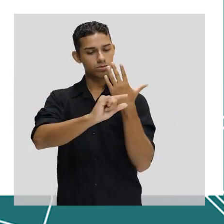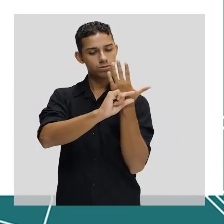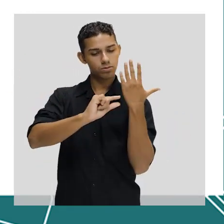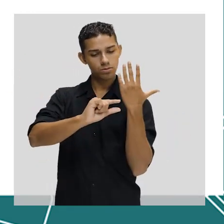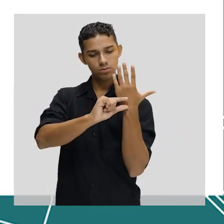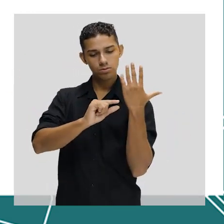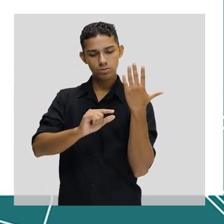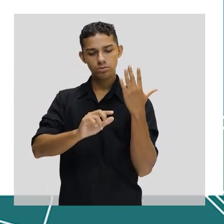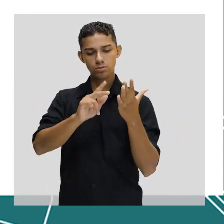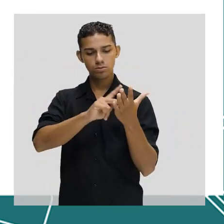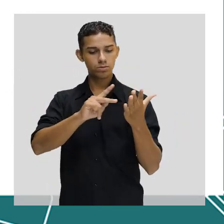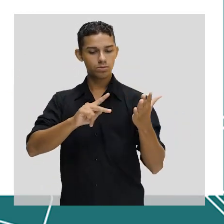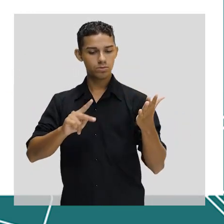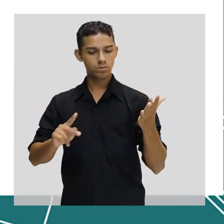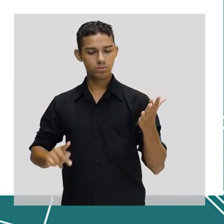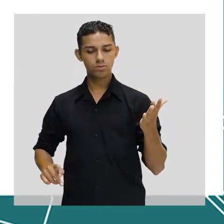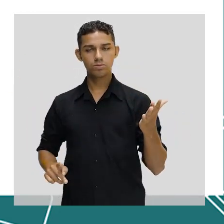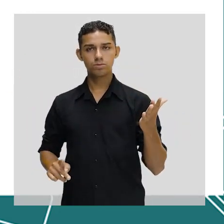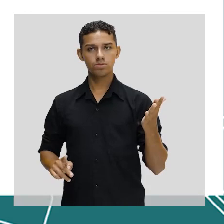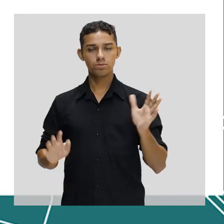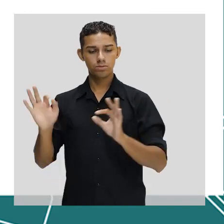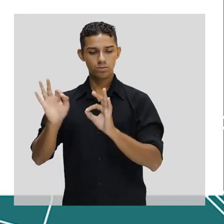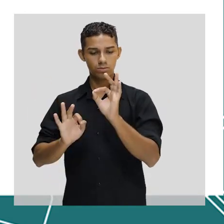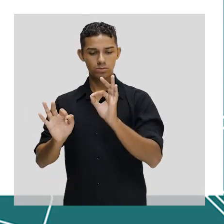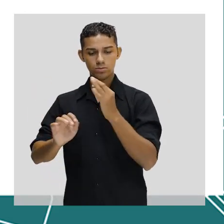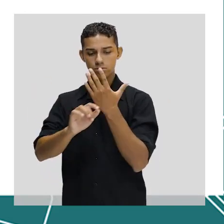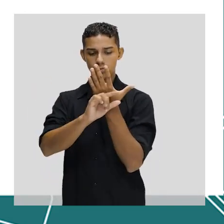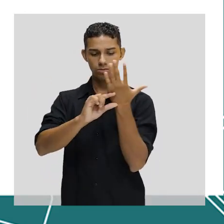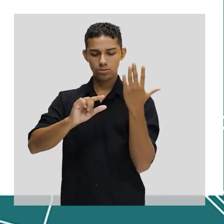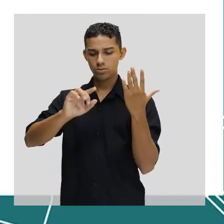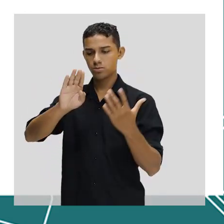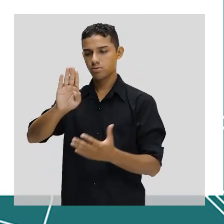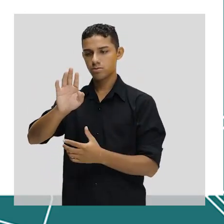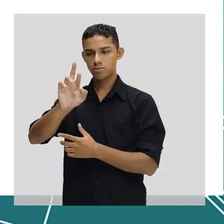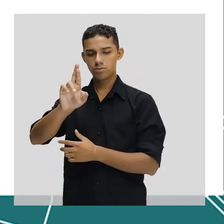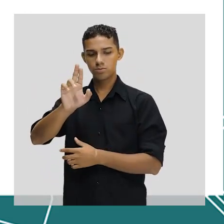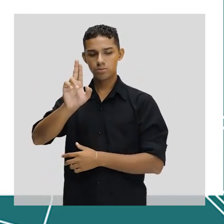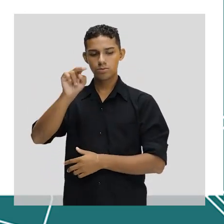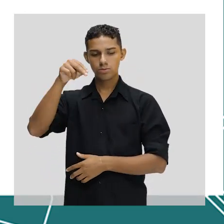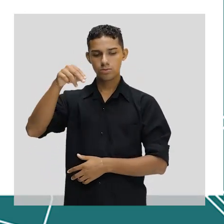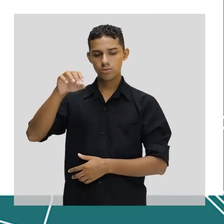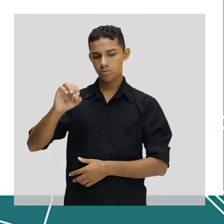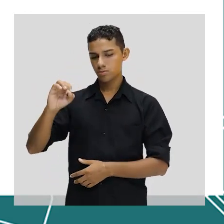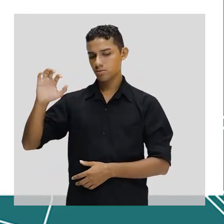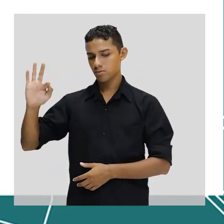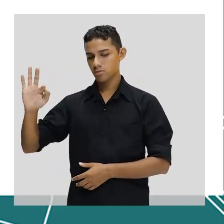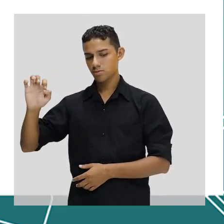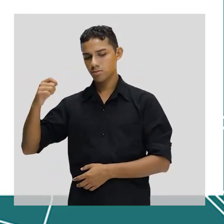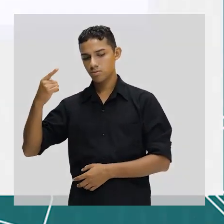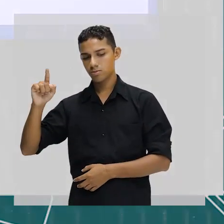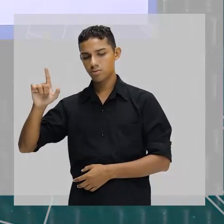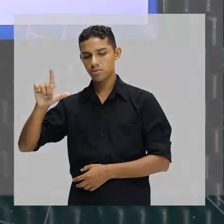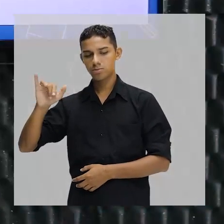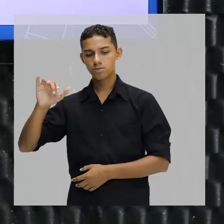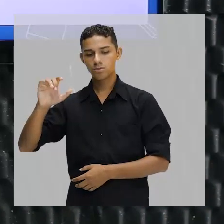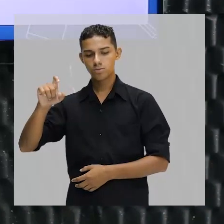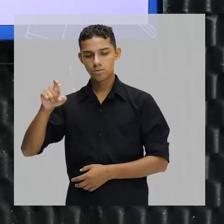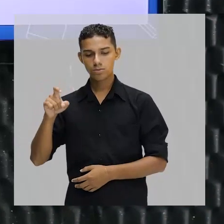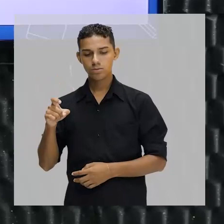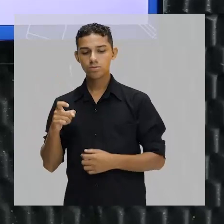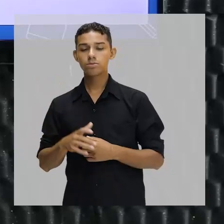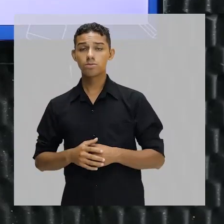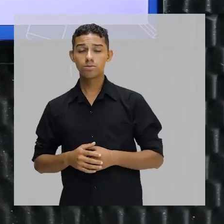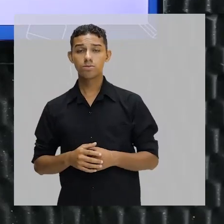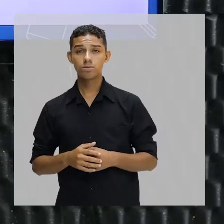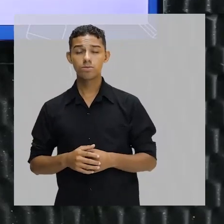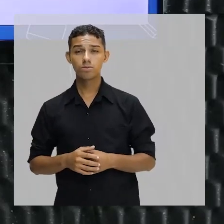assim, ó, poemas classificados. Bruno Félix. Classificado, quando eu digo classificado, está remetendo a quê?